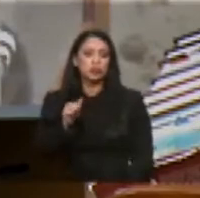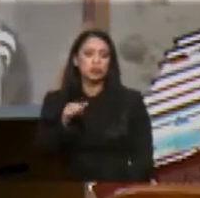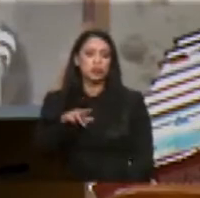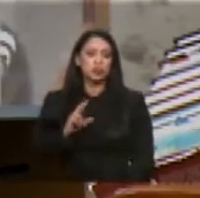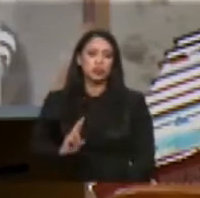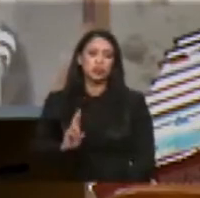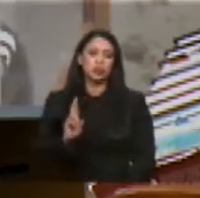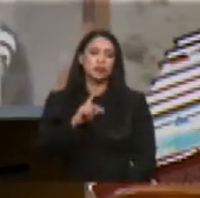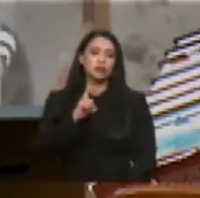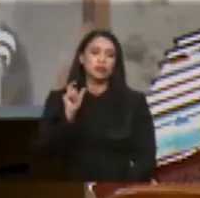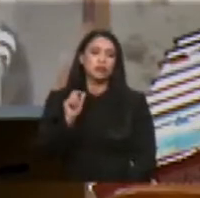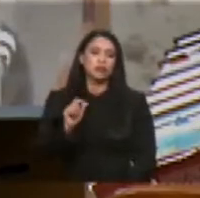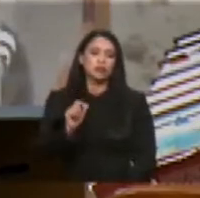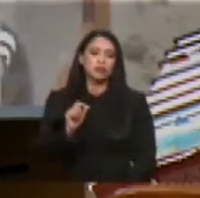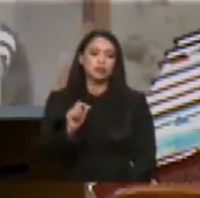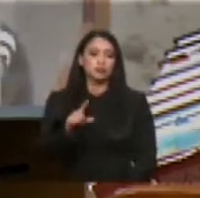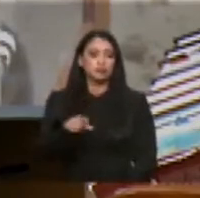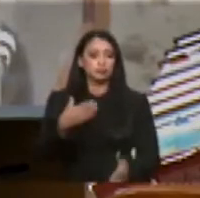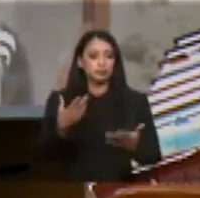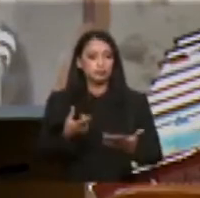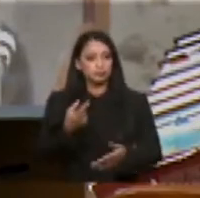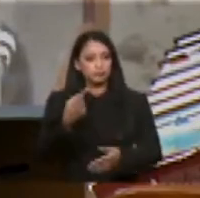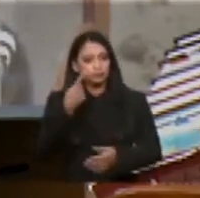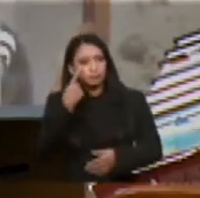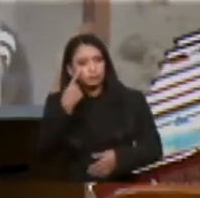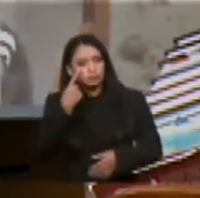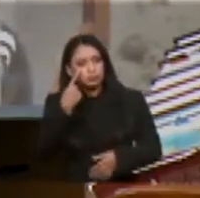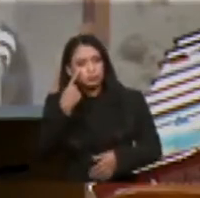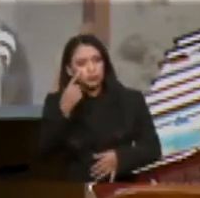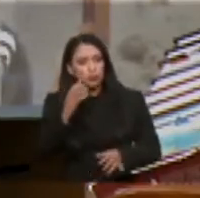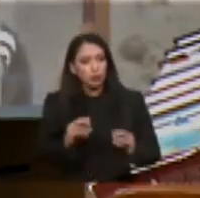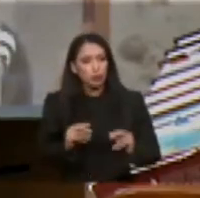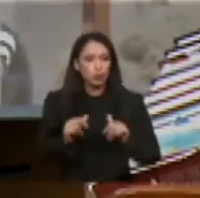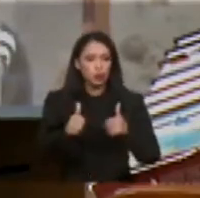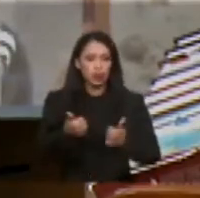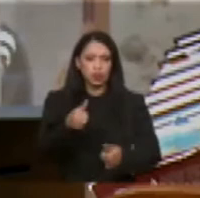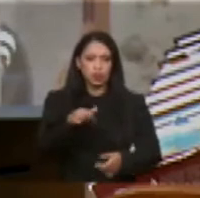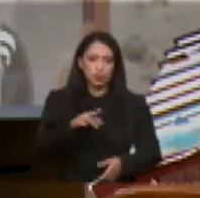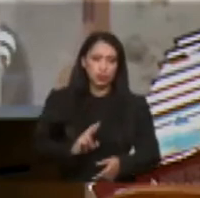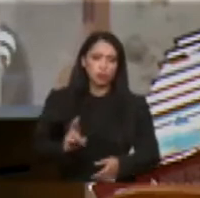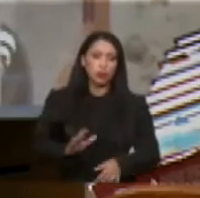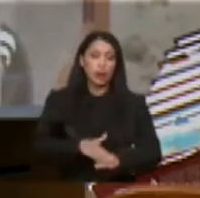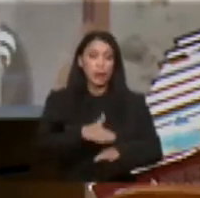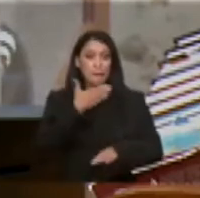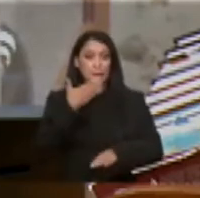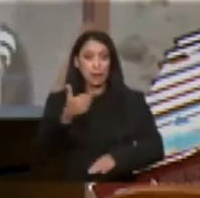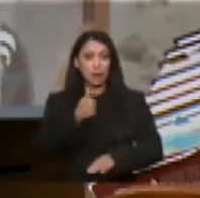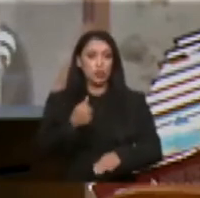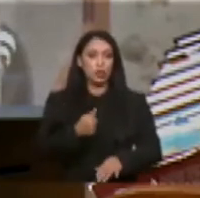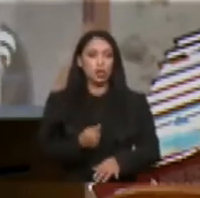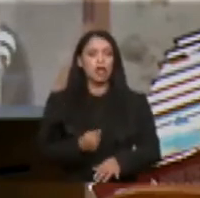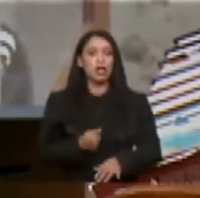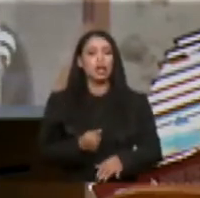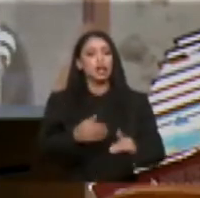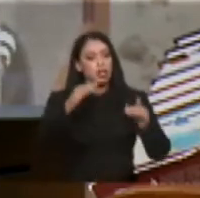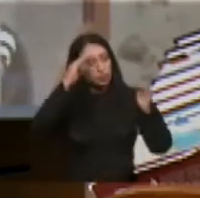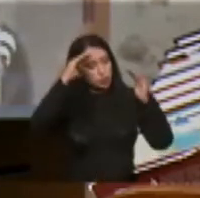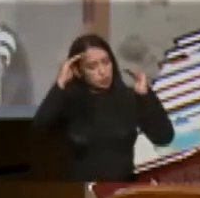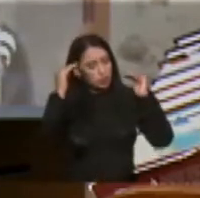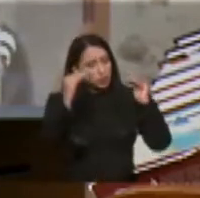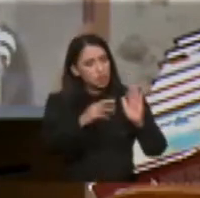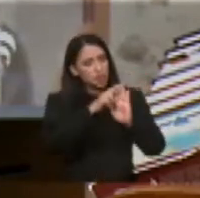fontes de poluição atmosférica, com vistas à melhoria da qualidade do ar e ao atendimento dos padrões estabelecidos e ao